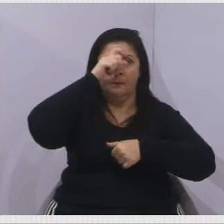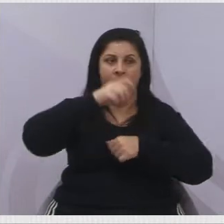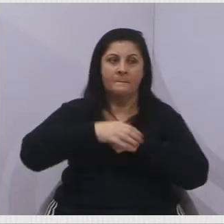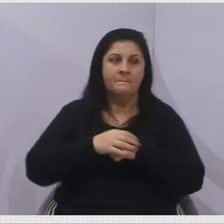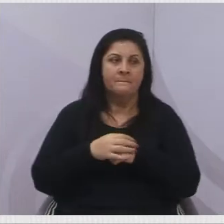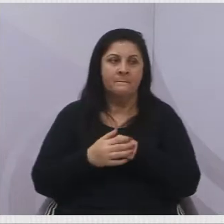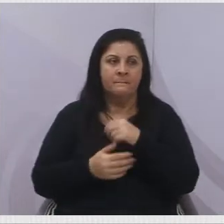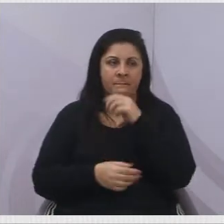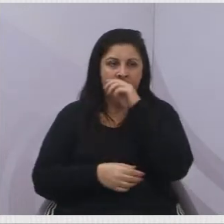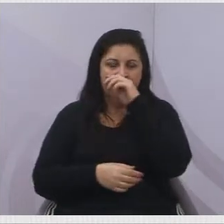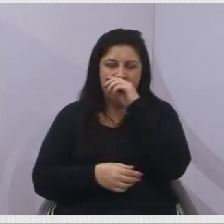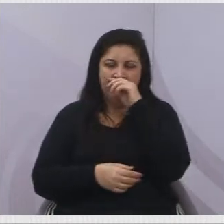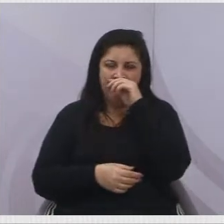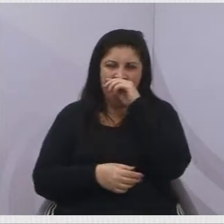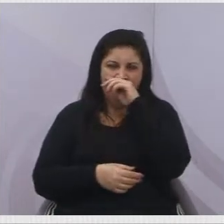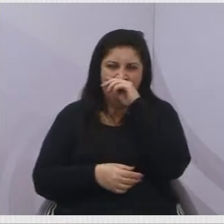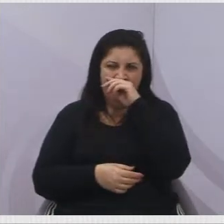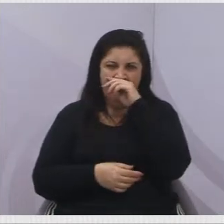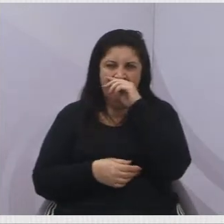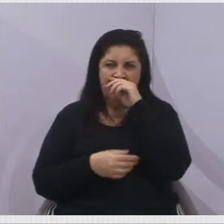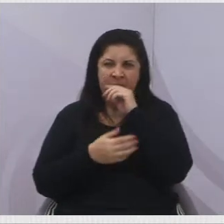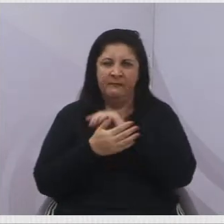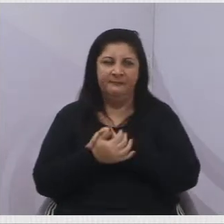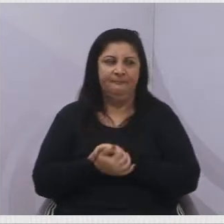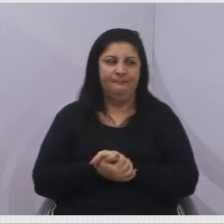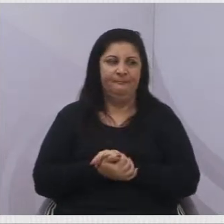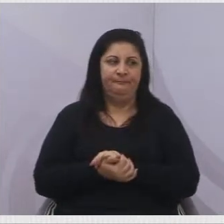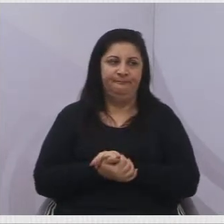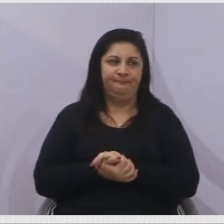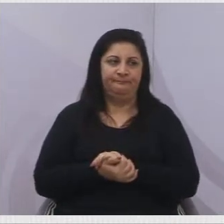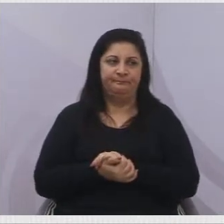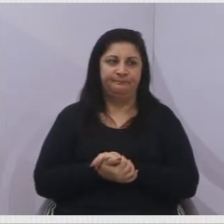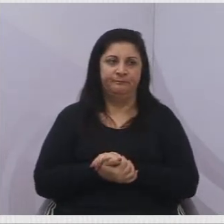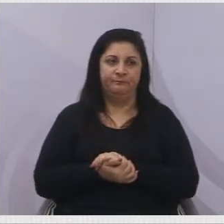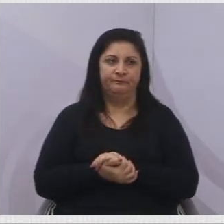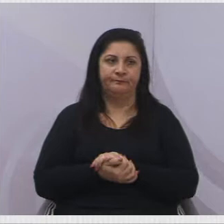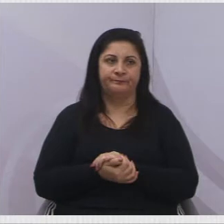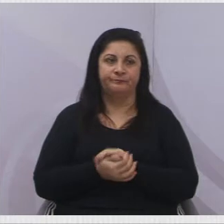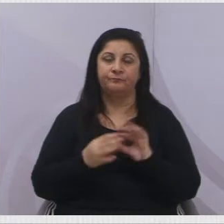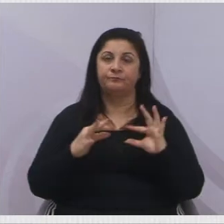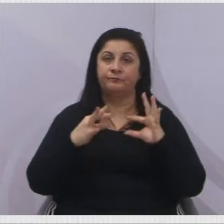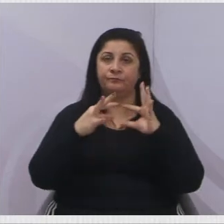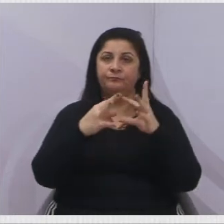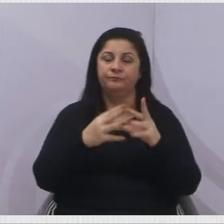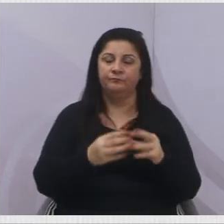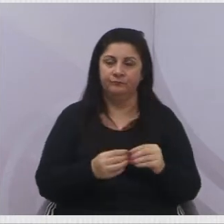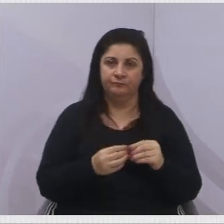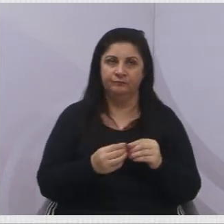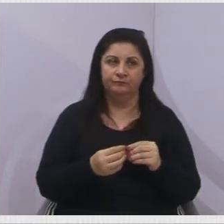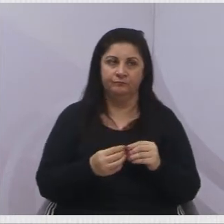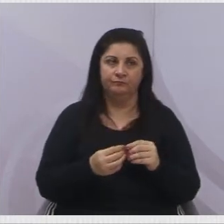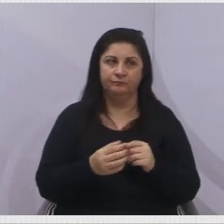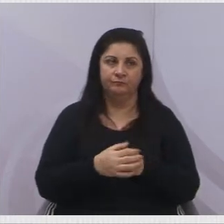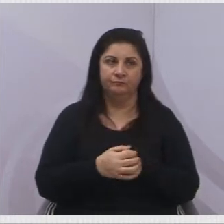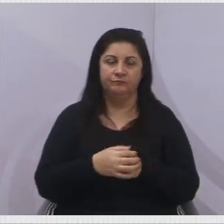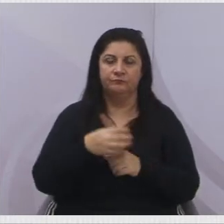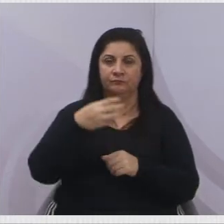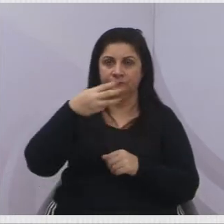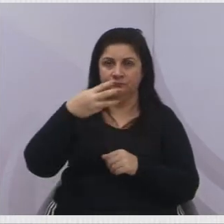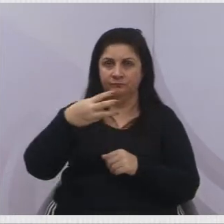Francisco e Santa Casa, nós fechamos o segundo quadrimestre de 2021 com